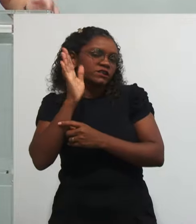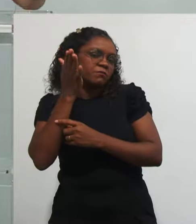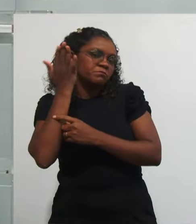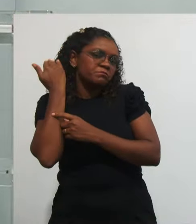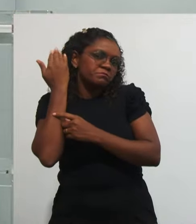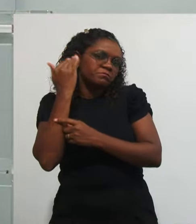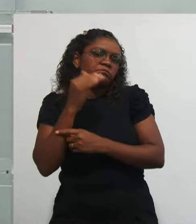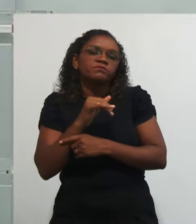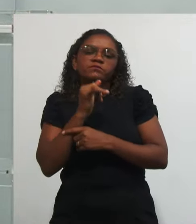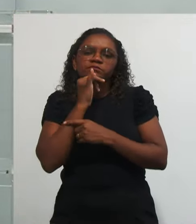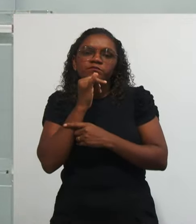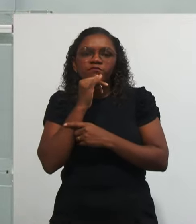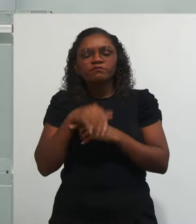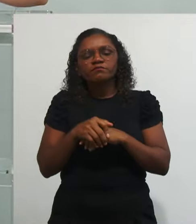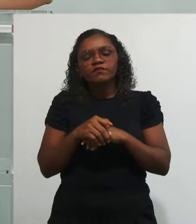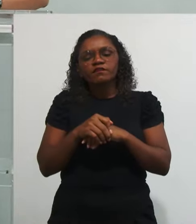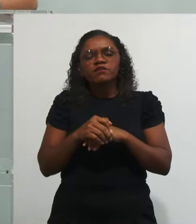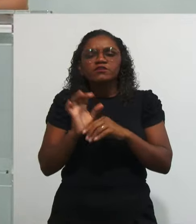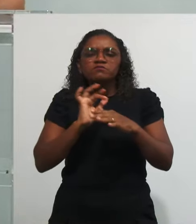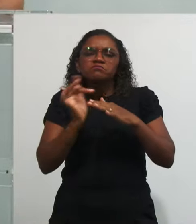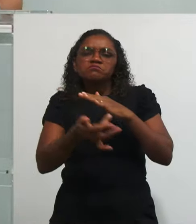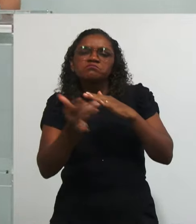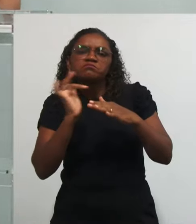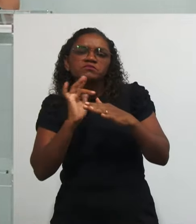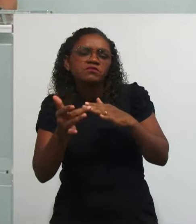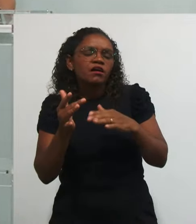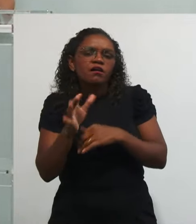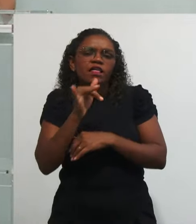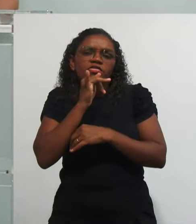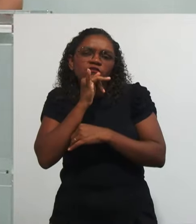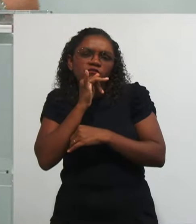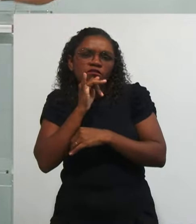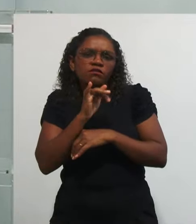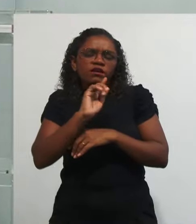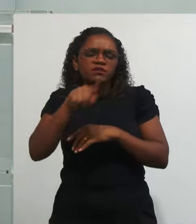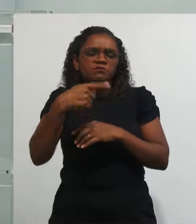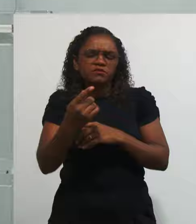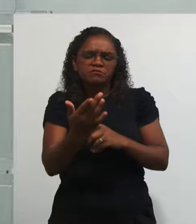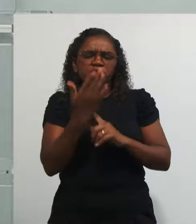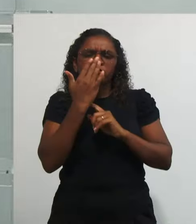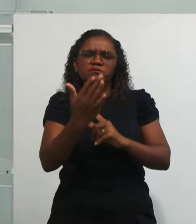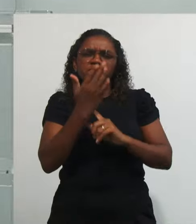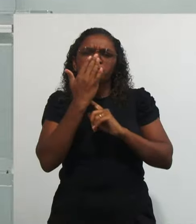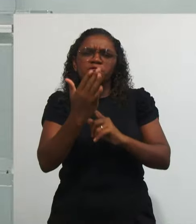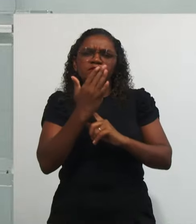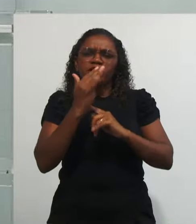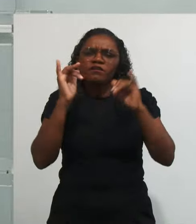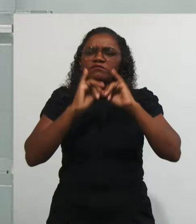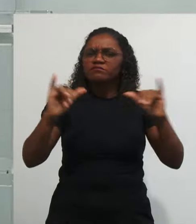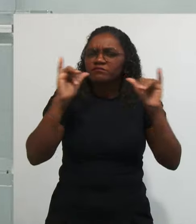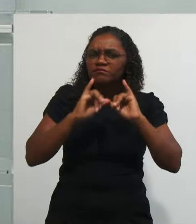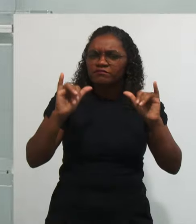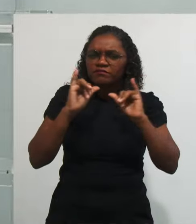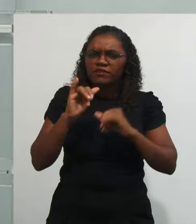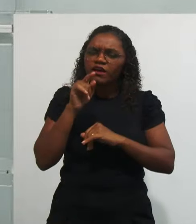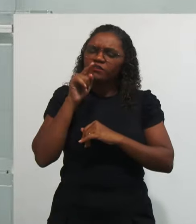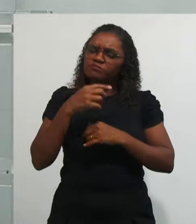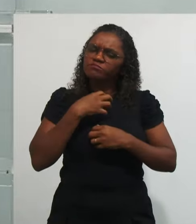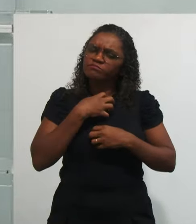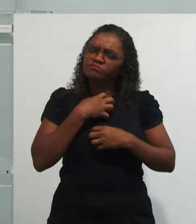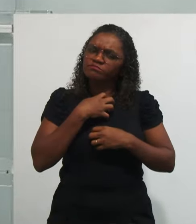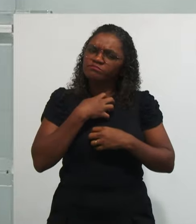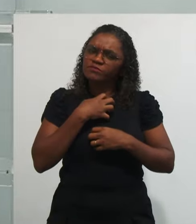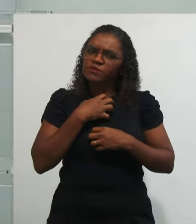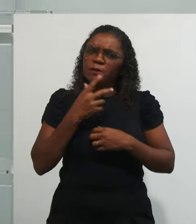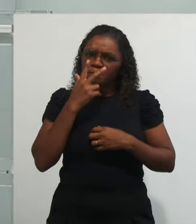de repente apareceu um produto apareceu ali a propaganda de uma empresa apareceu um anúncio E isso gerou dentro de você ali